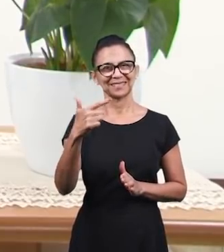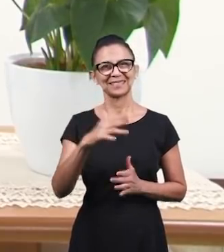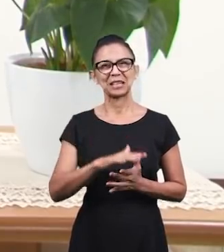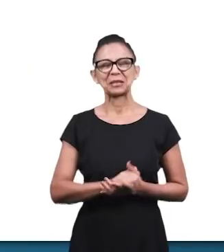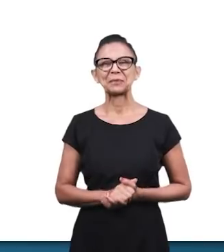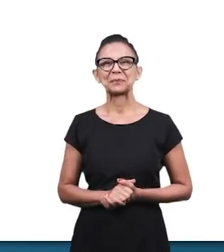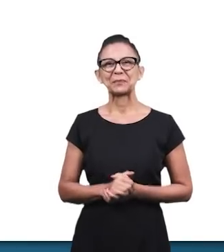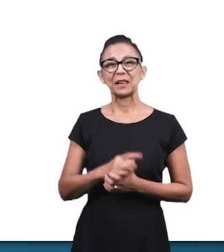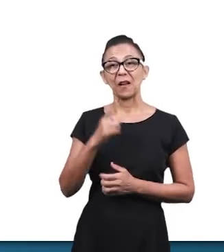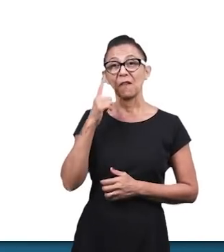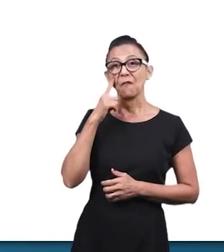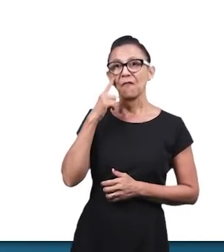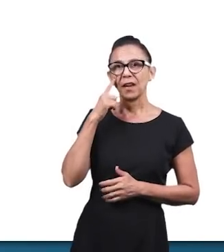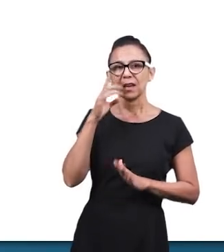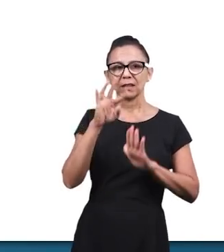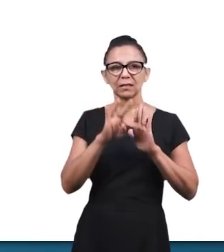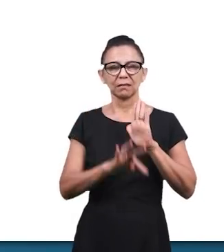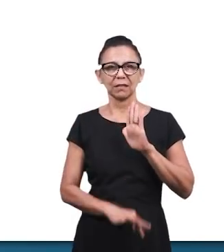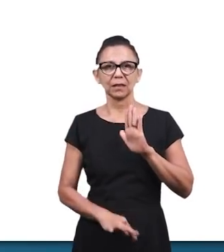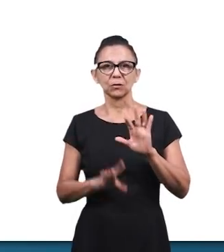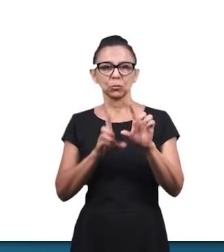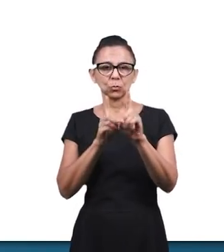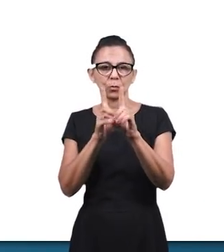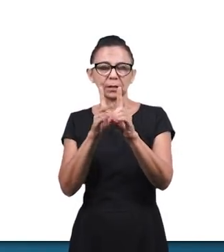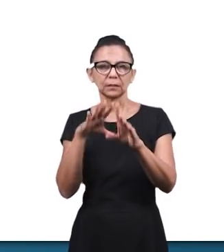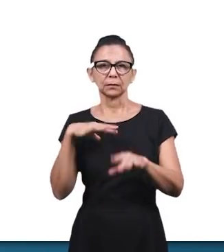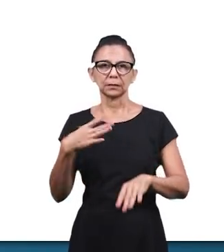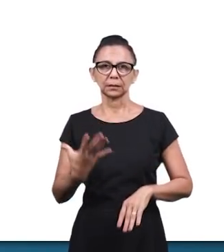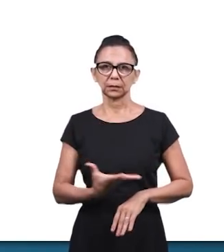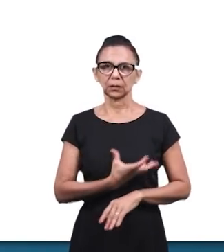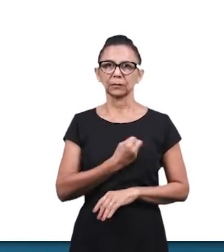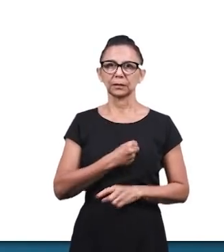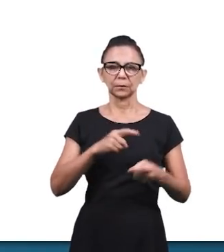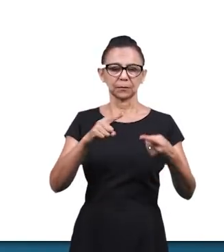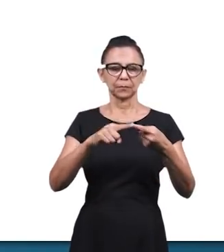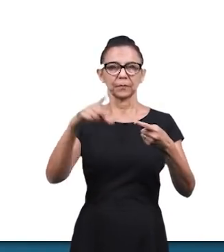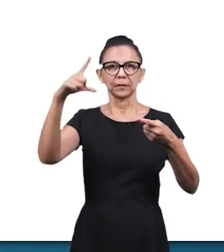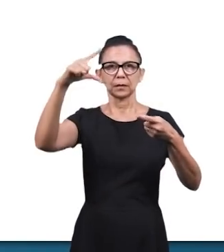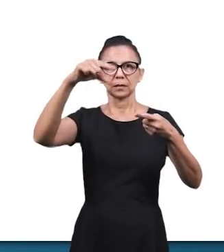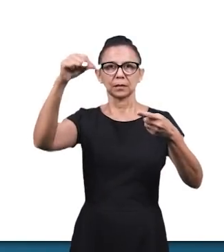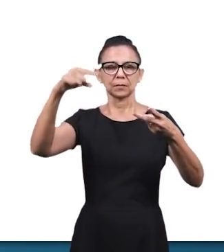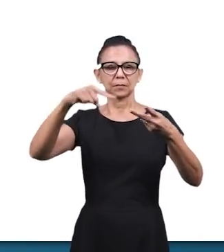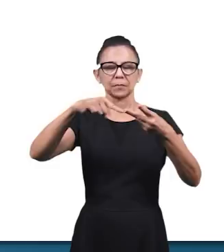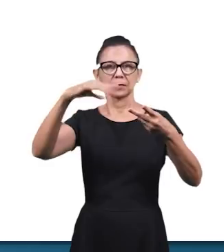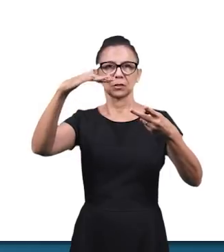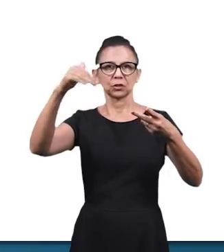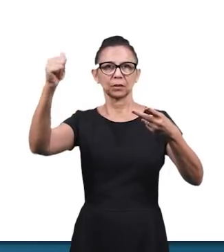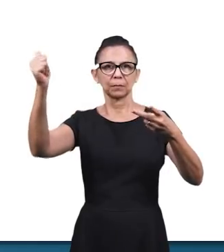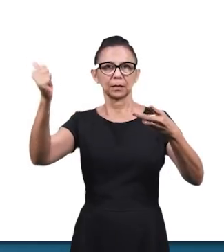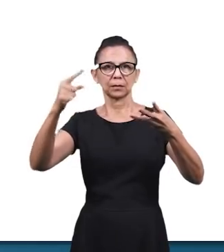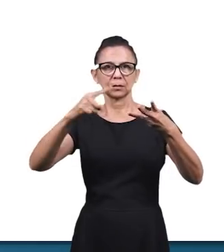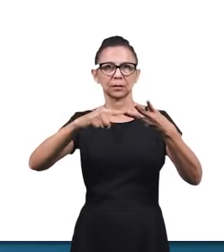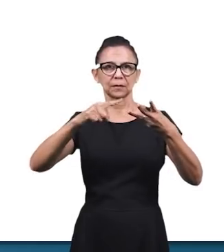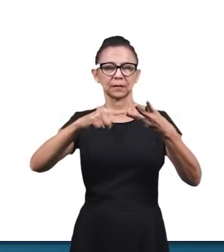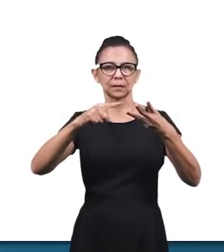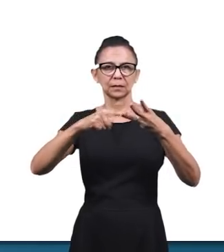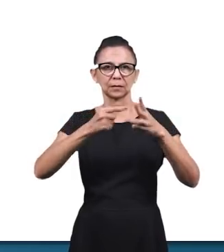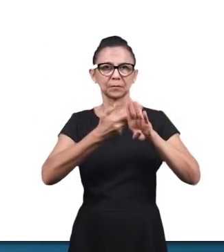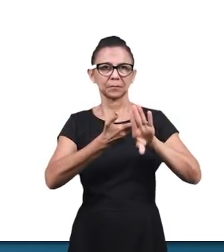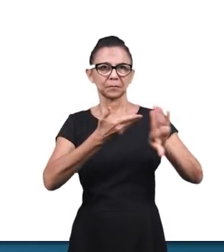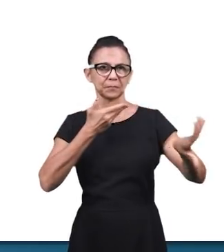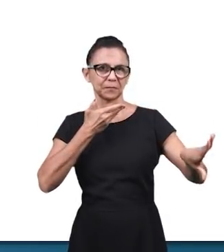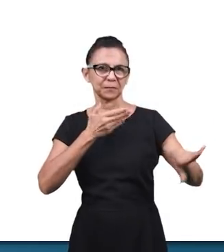pergunta é: identifique no texto a doutrina de salvação, quanto à eleição, quanto ao chamado e quanto